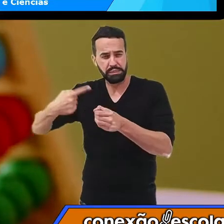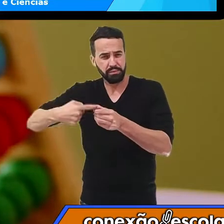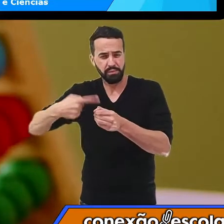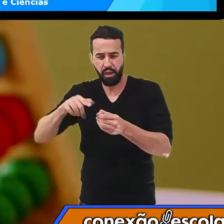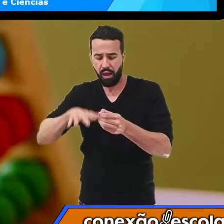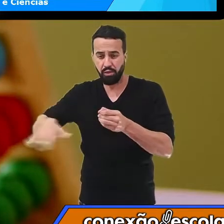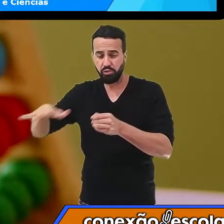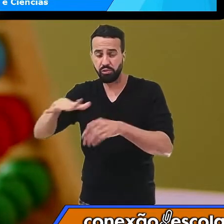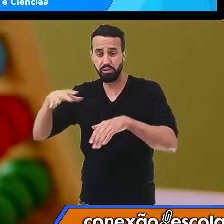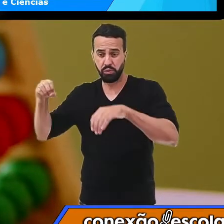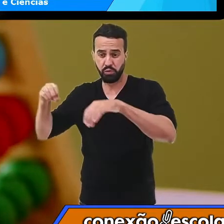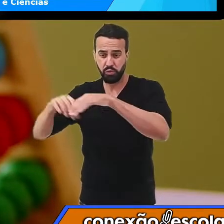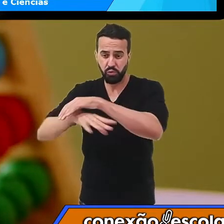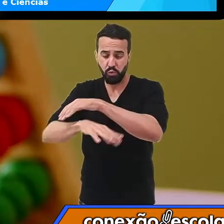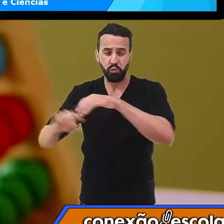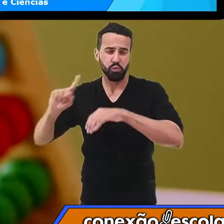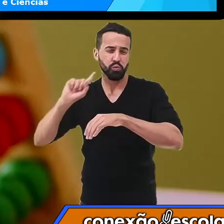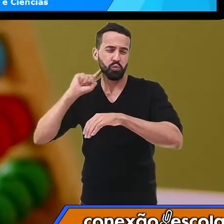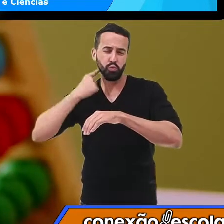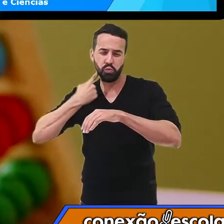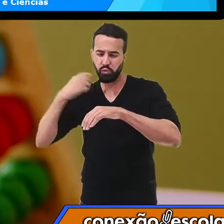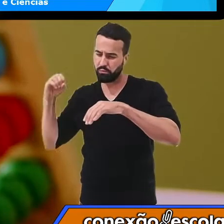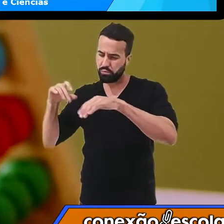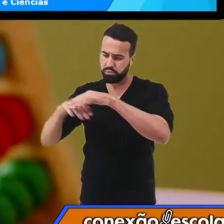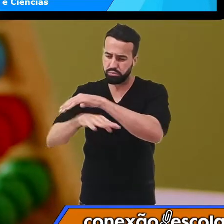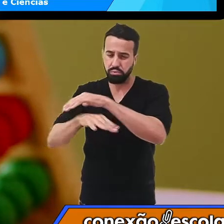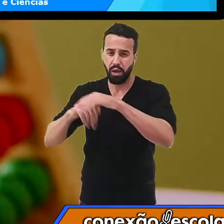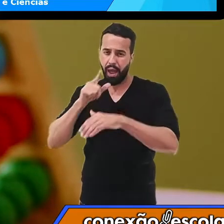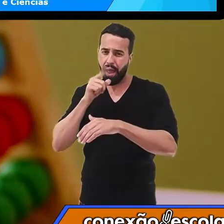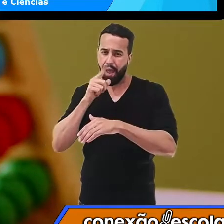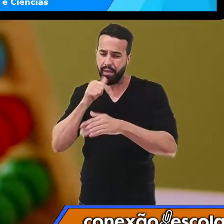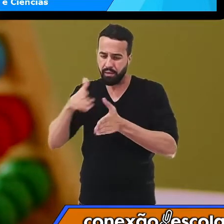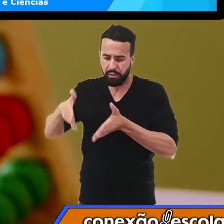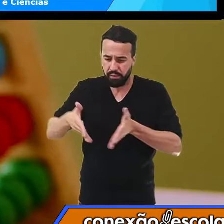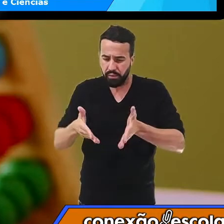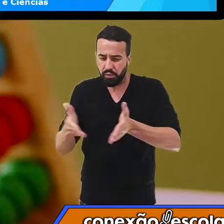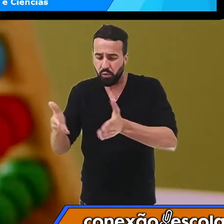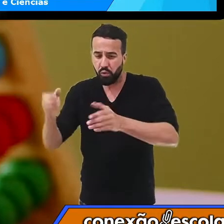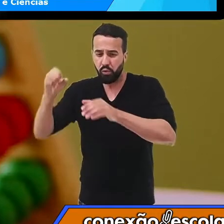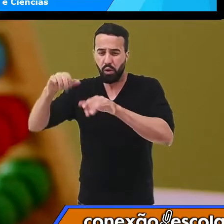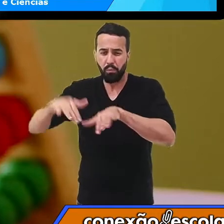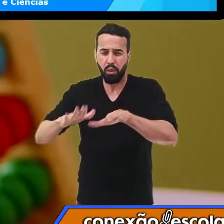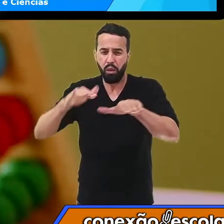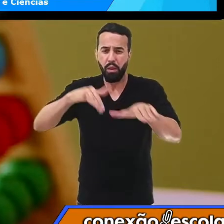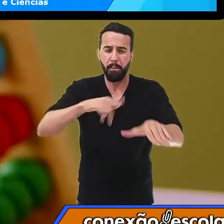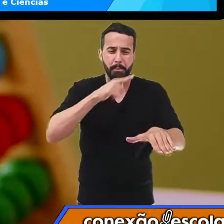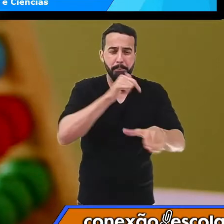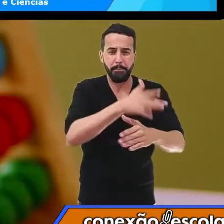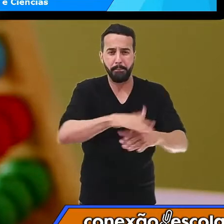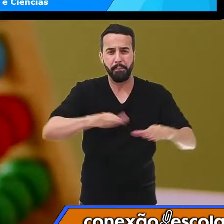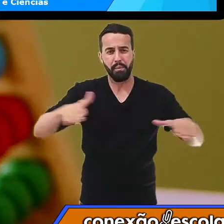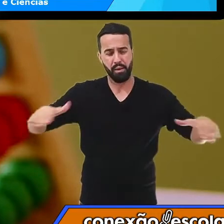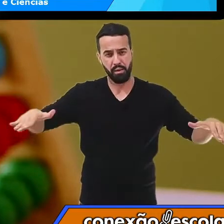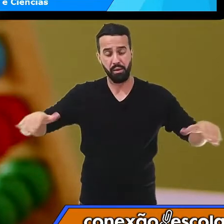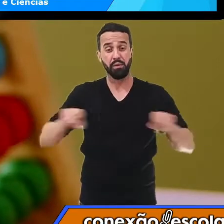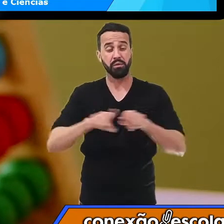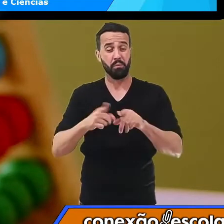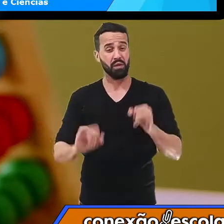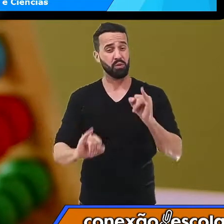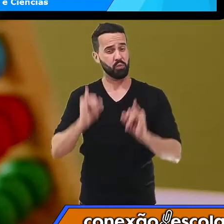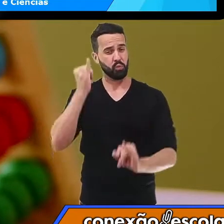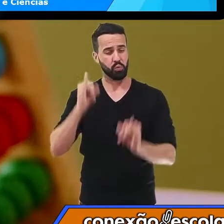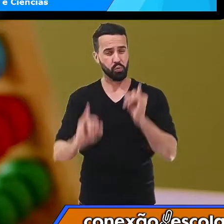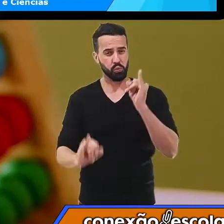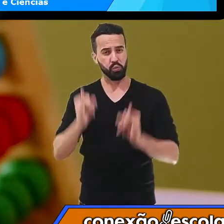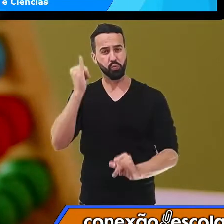o esgoto, que é lançado nos rios e, por consequência, cai no mar, e do mercado industrial também. O